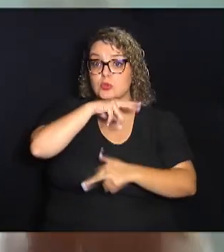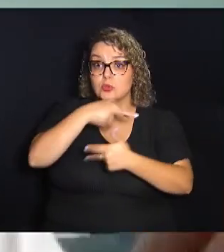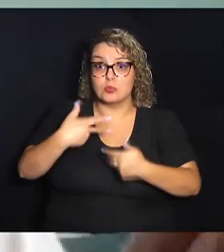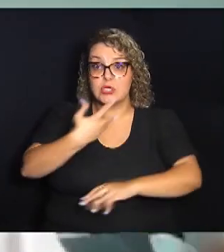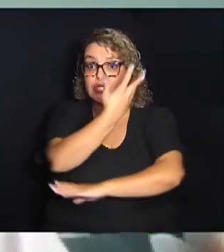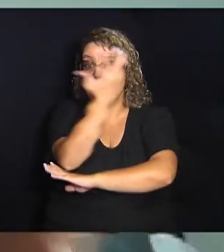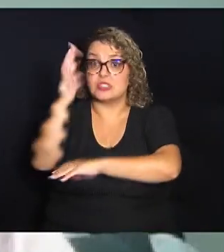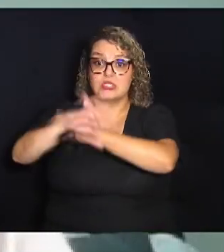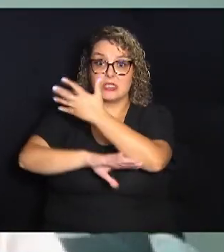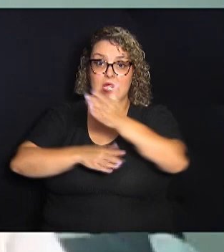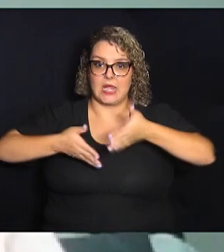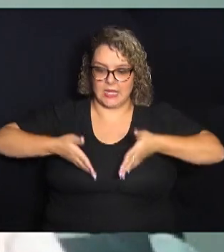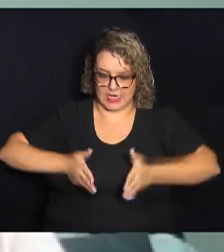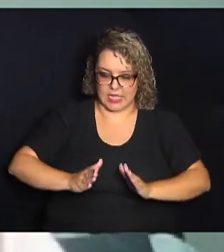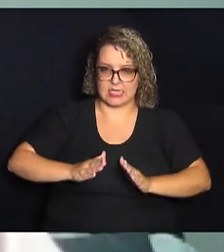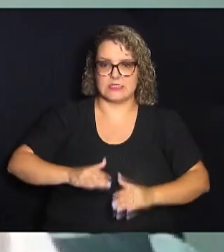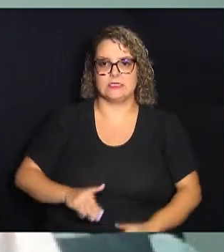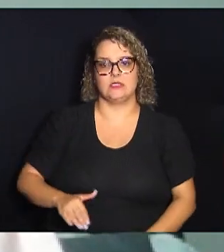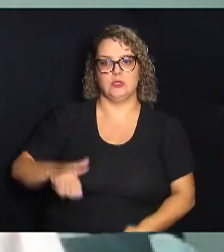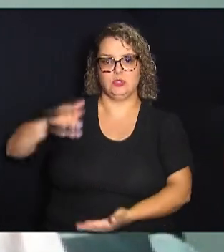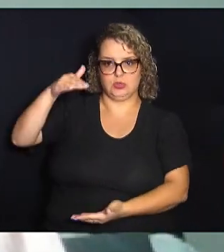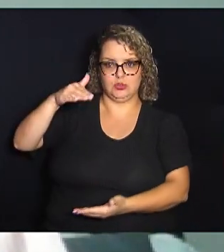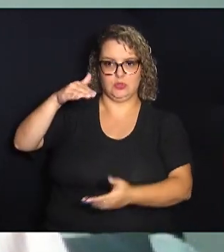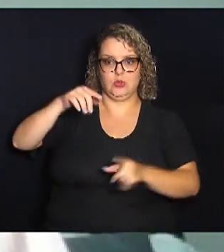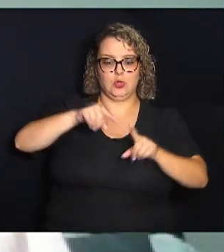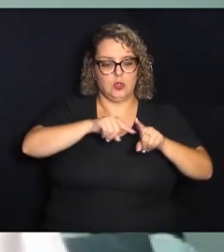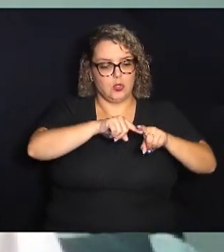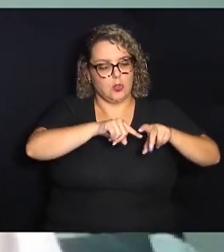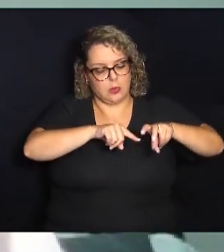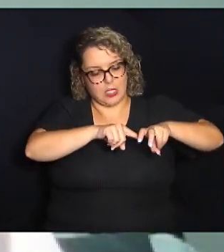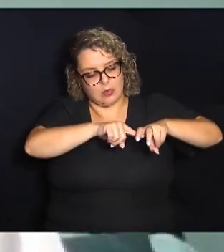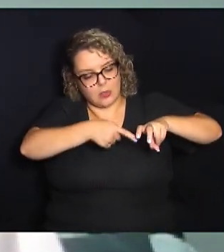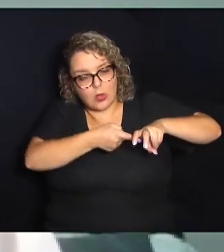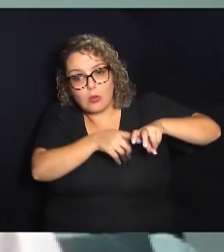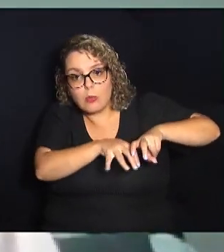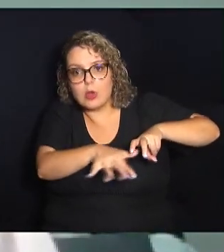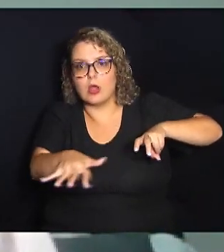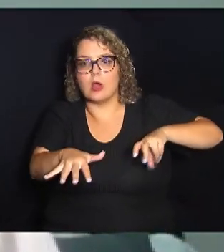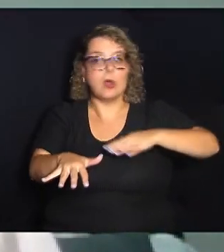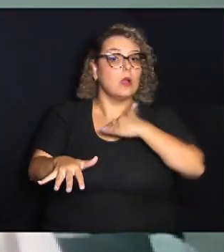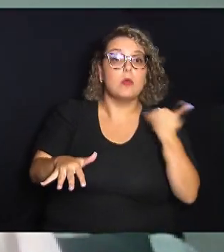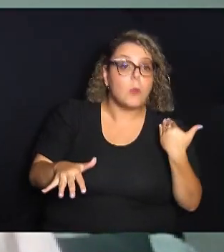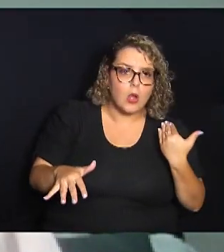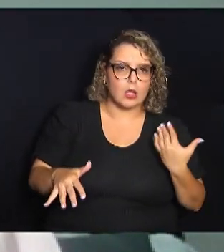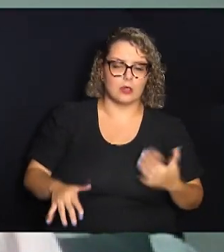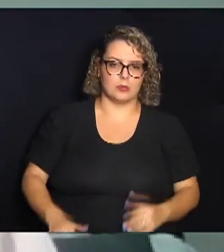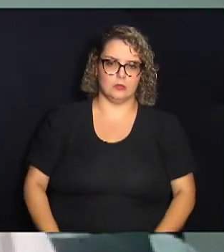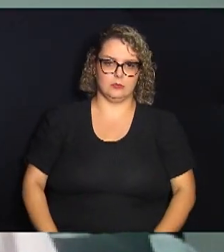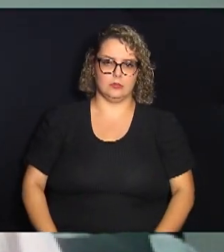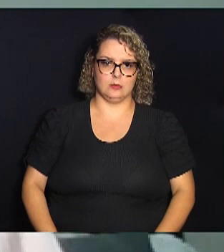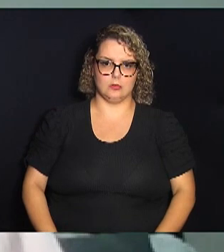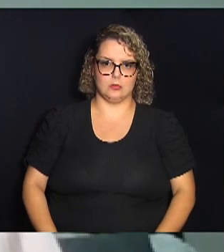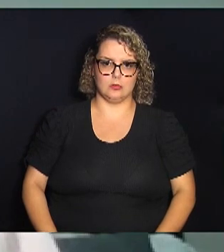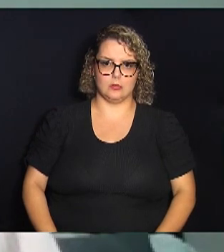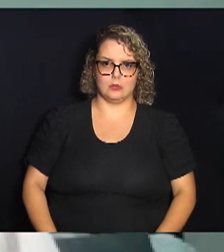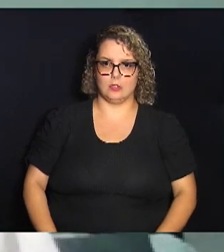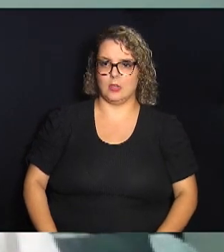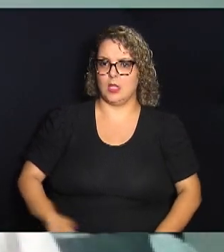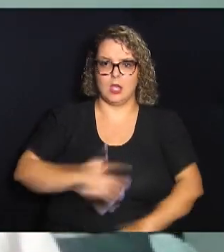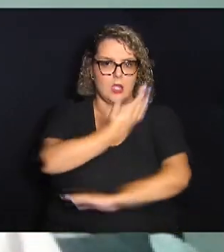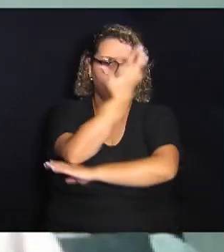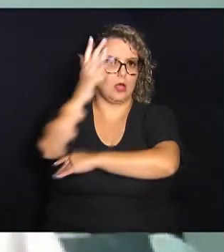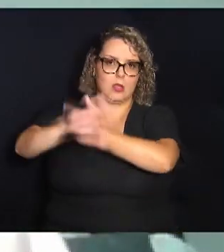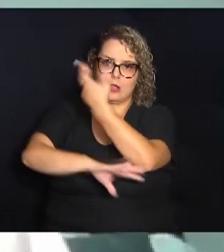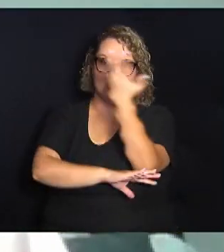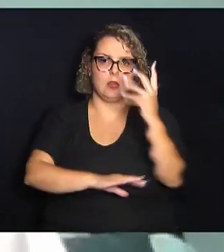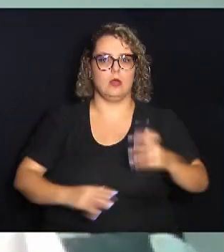natureza, ele nasce, cresce, reproduz e morre. A natureza não quer bicho